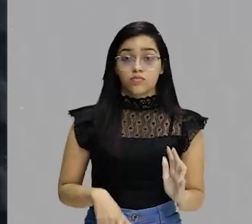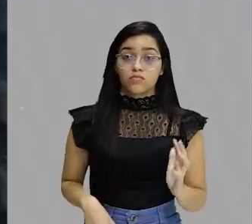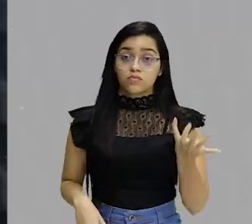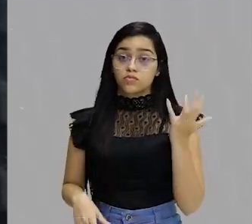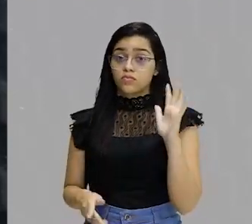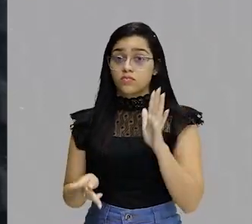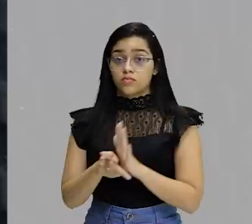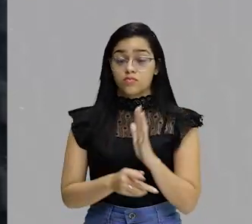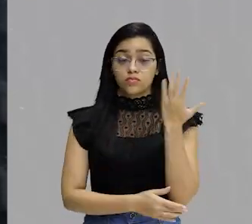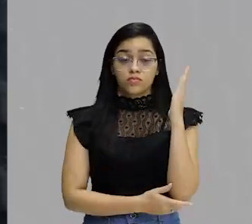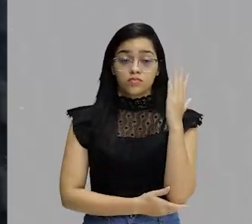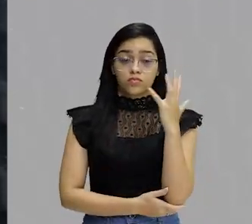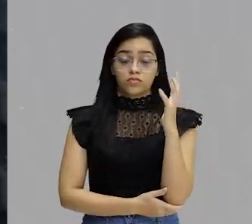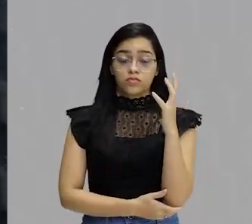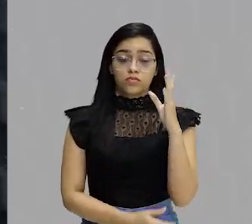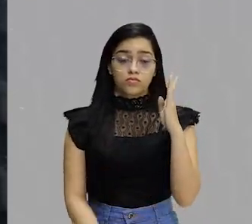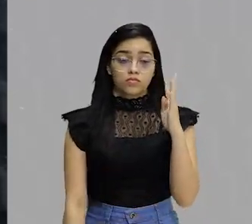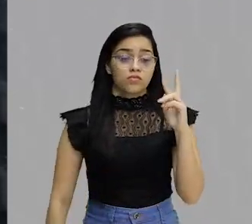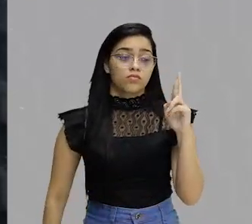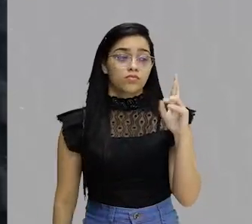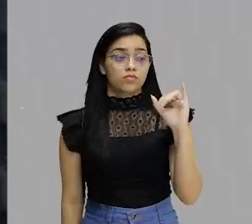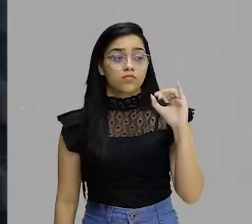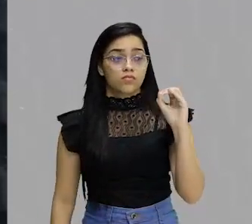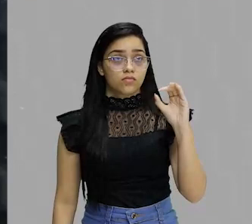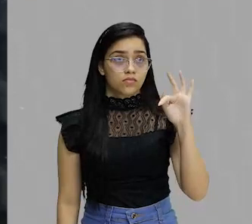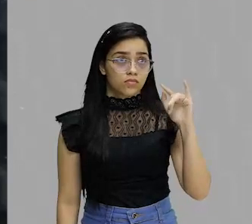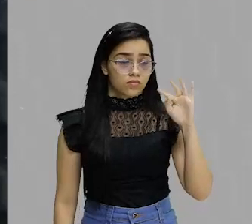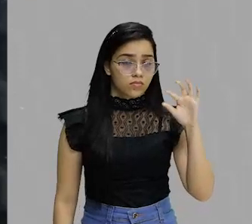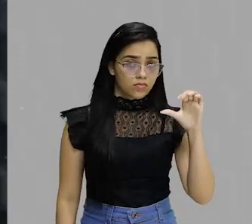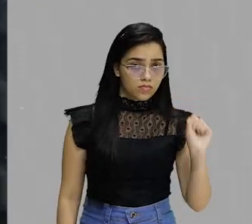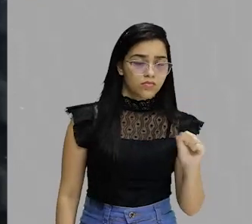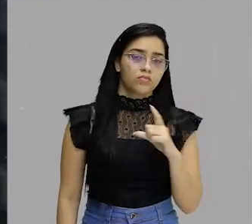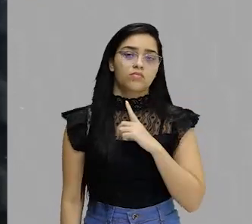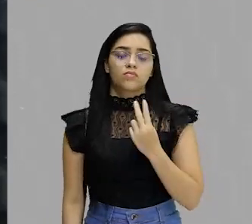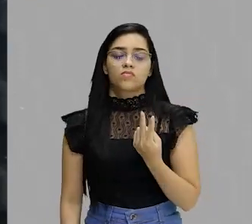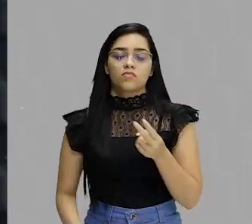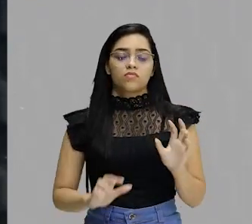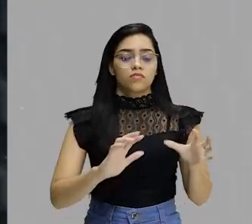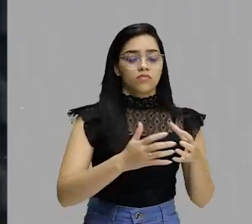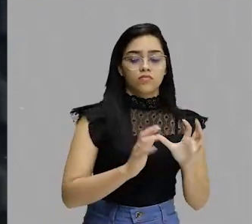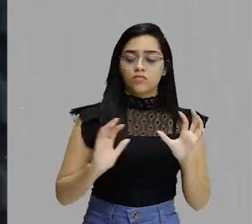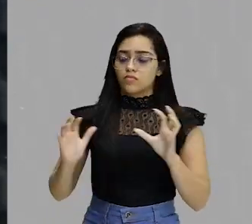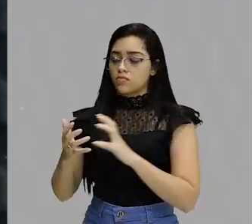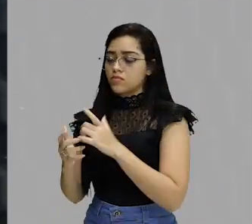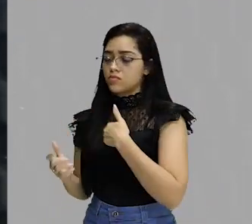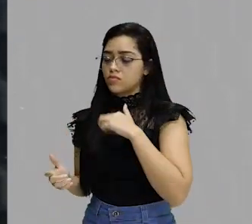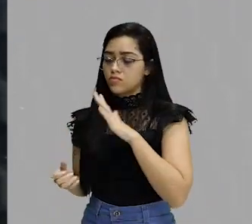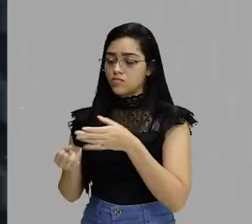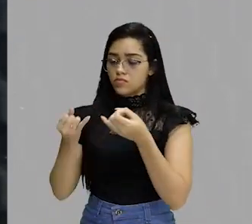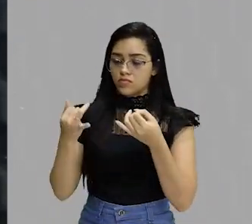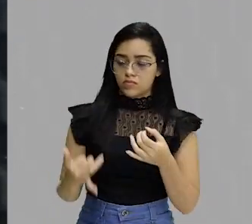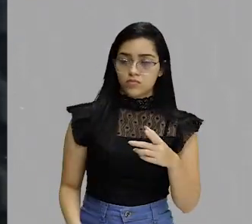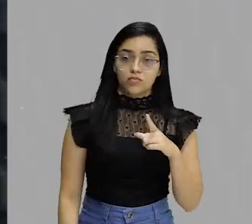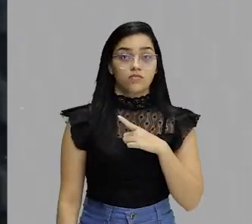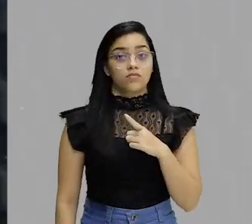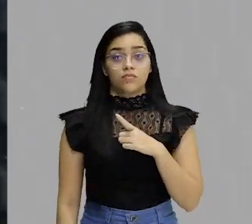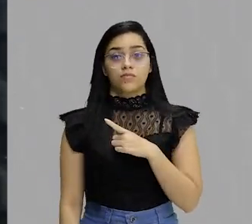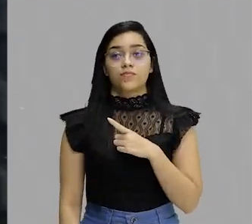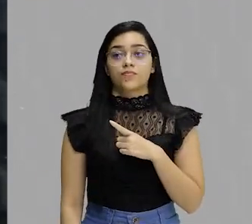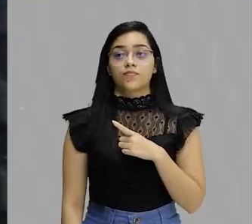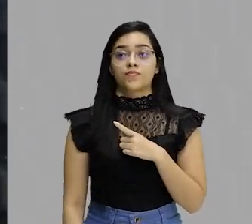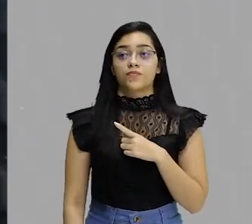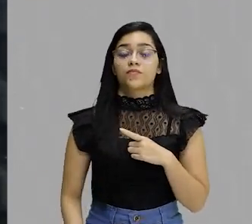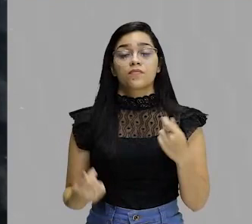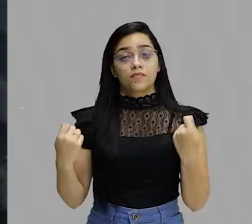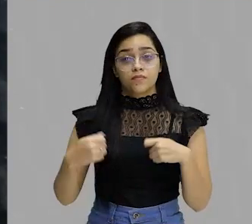nas briófitas e nas pteridófitas. Nesses dois grupos que eu falei aqui, as briófitas e as pteridófitas,